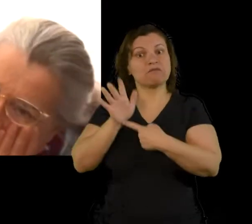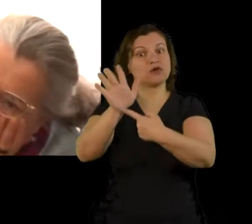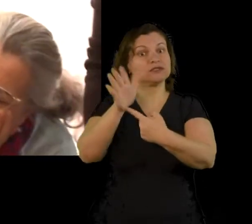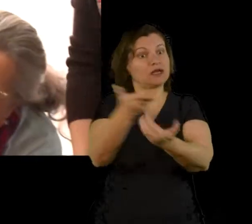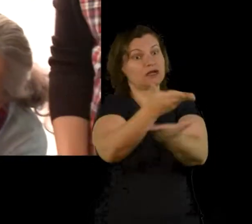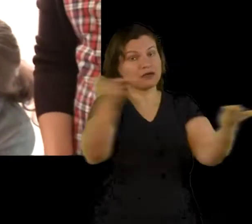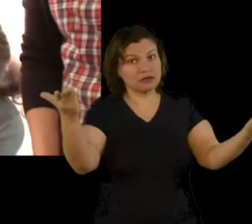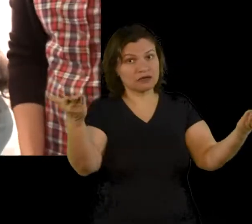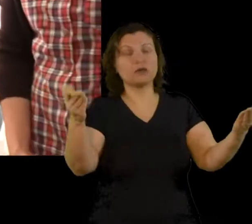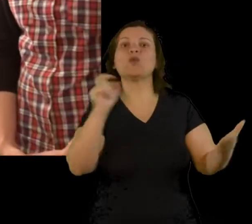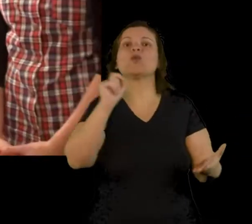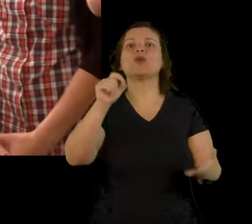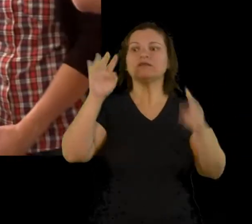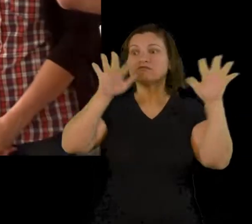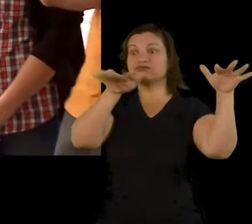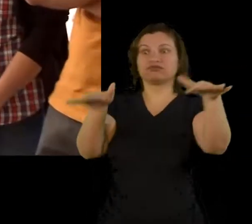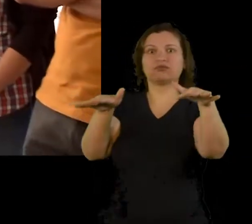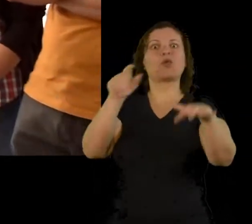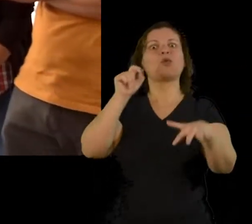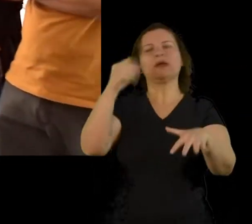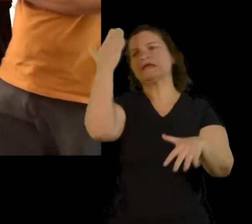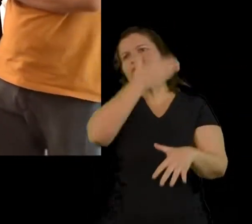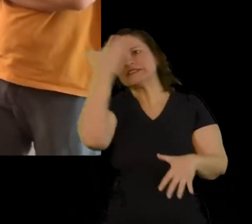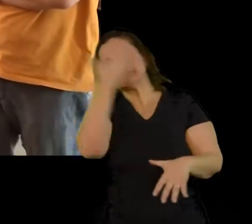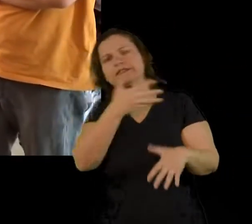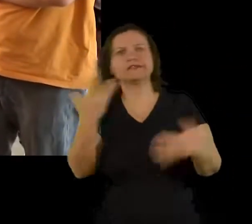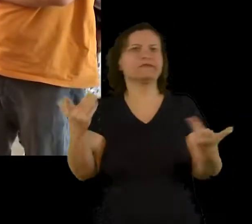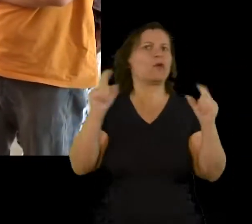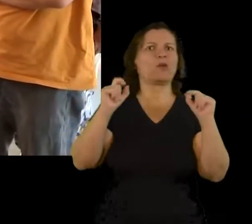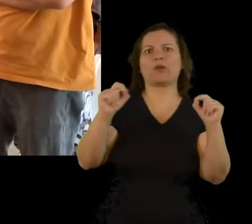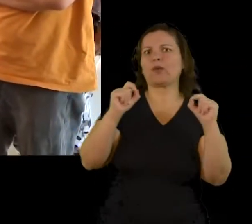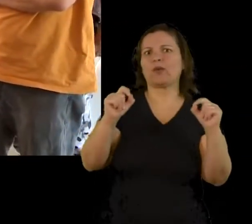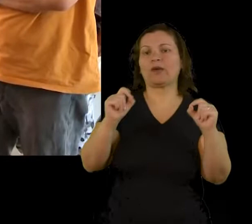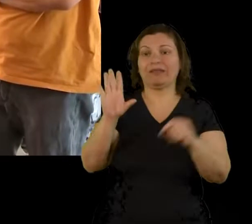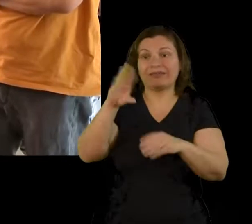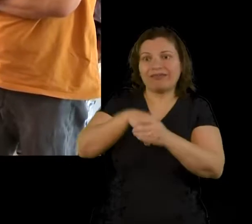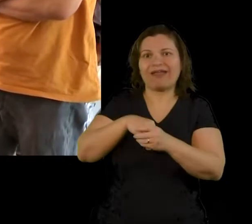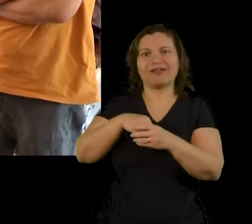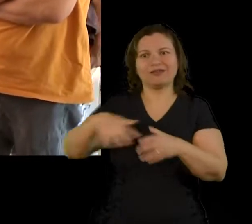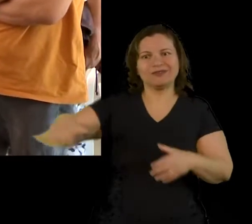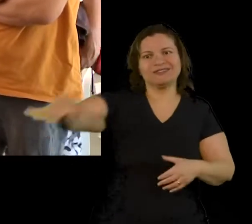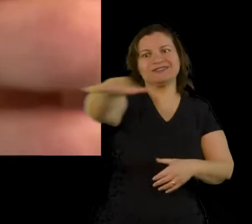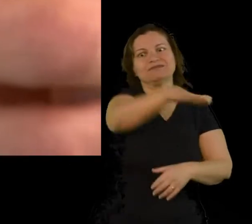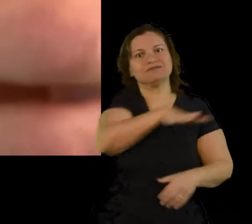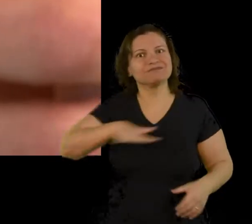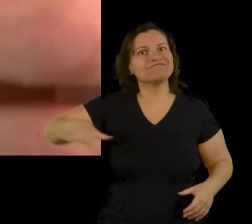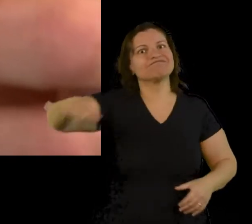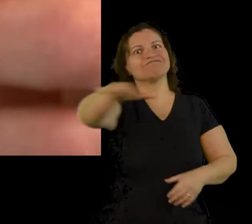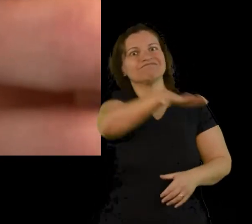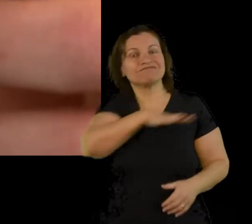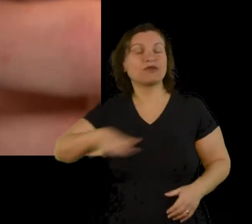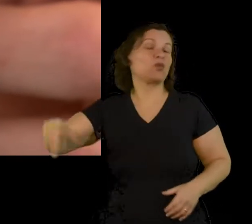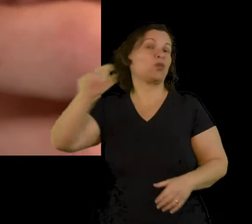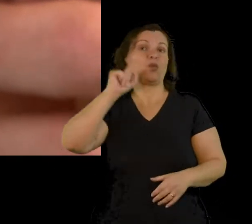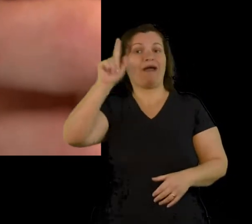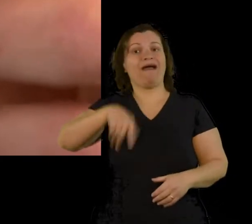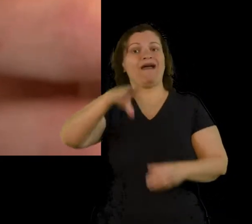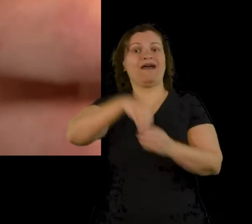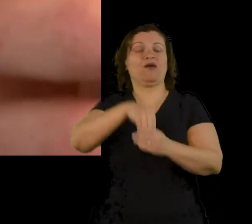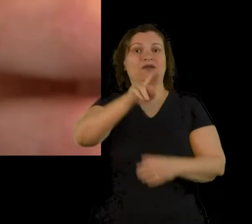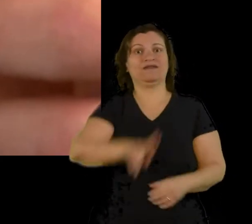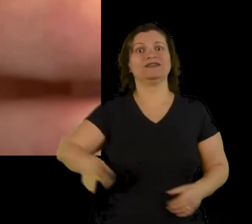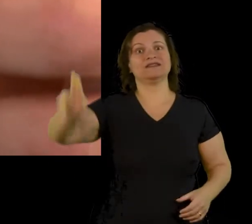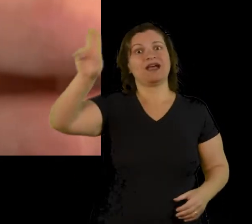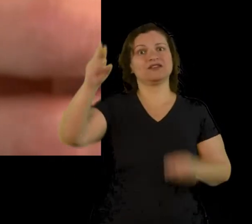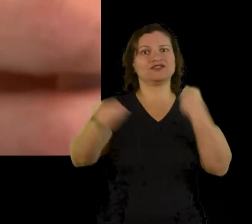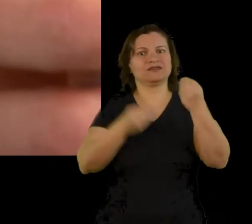apresentado, o que é visível, o que é invisível, né, dentro desse espaço que é a universidade,